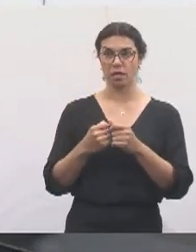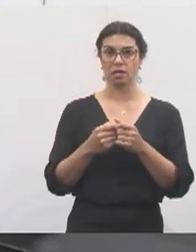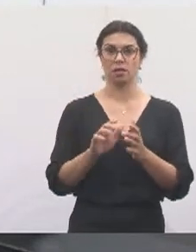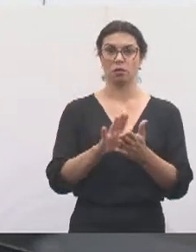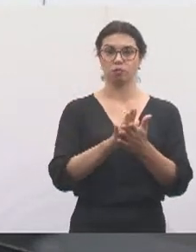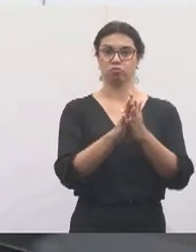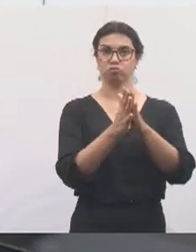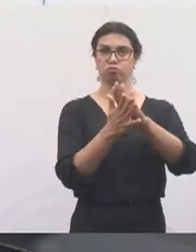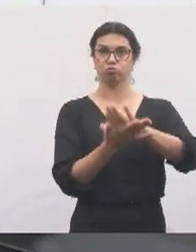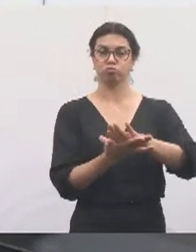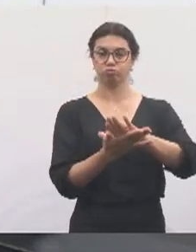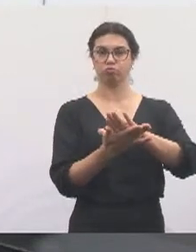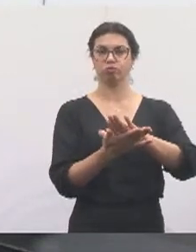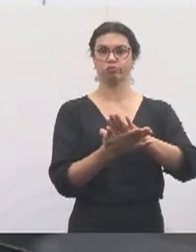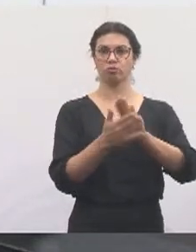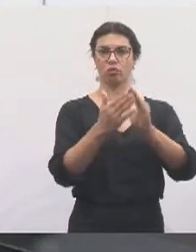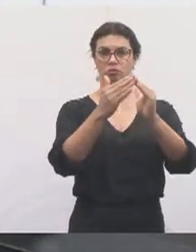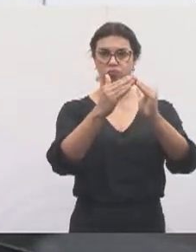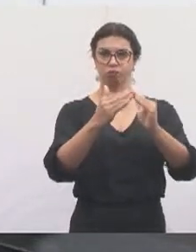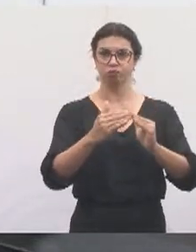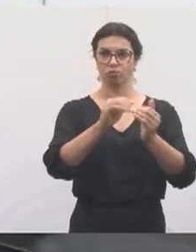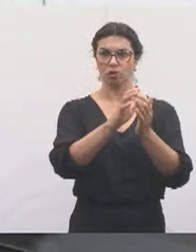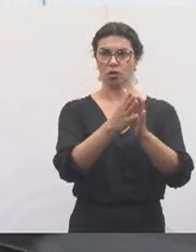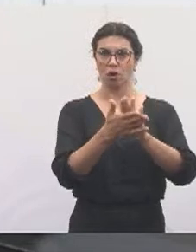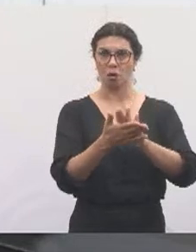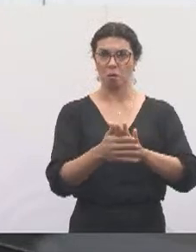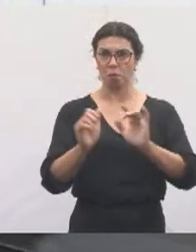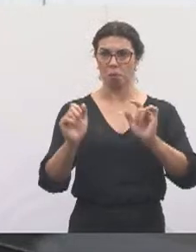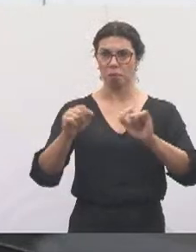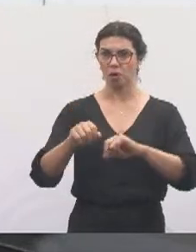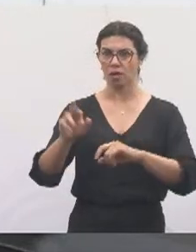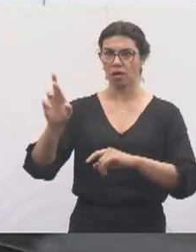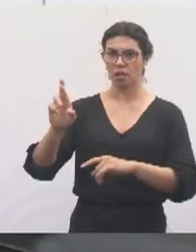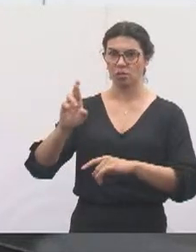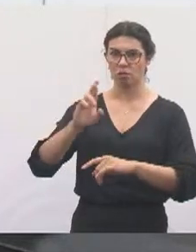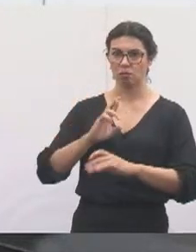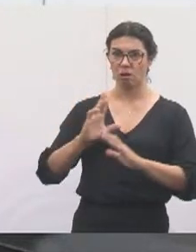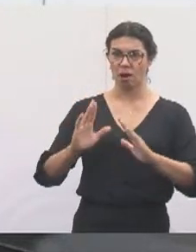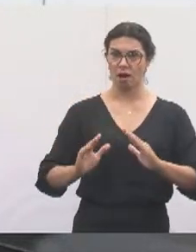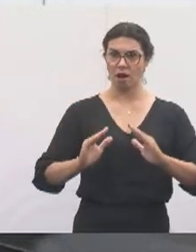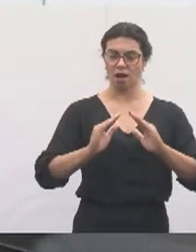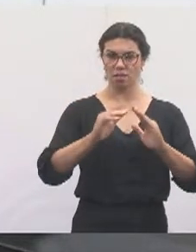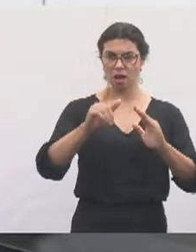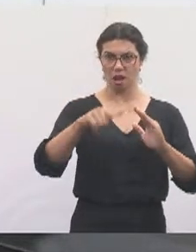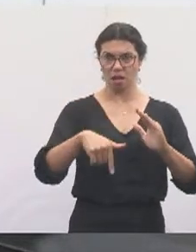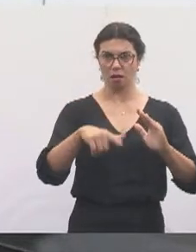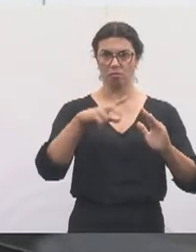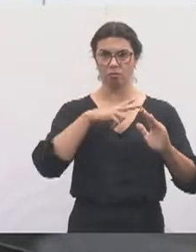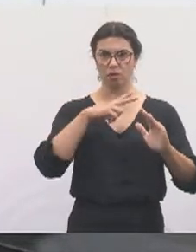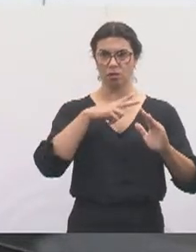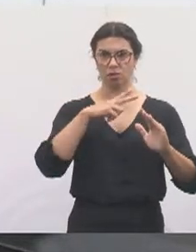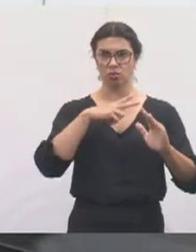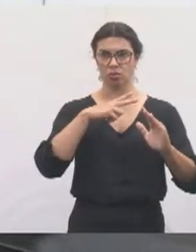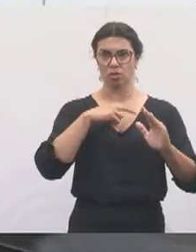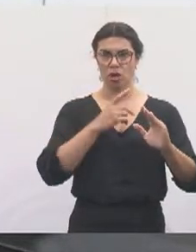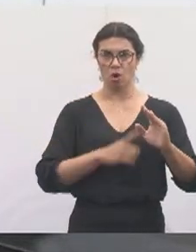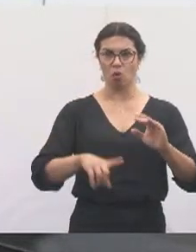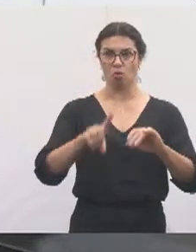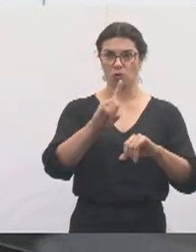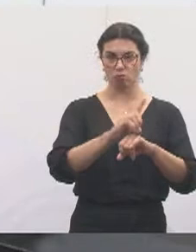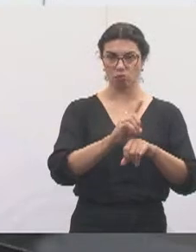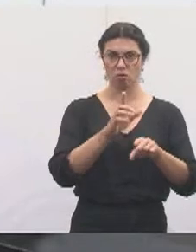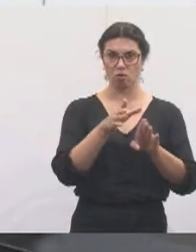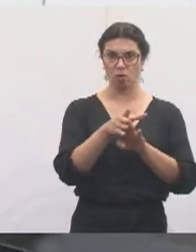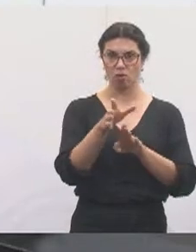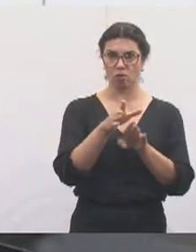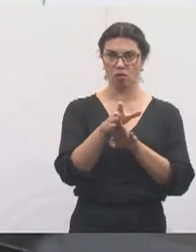demais áreas de imóveis do Imóveis resposta o imóvel citado é particular e o proprietário foi orientado a